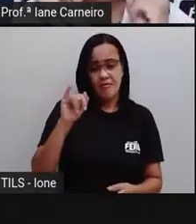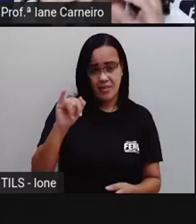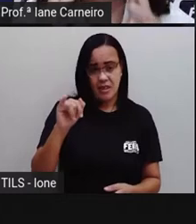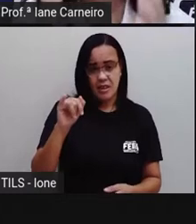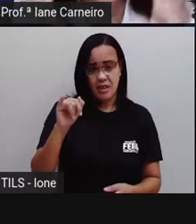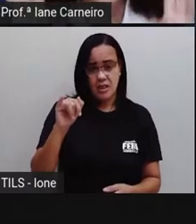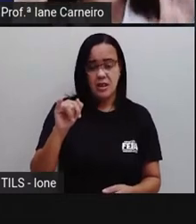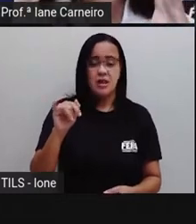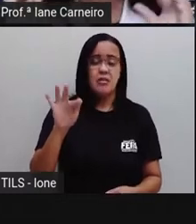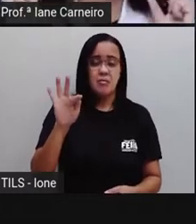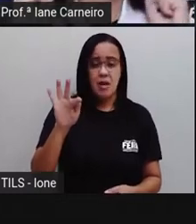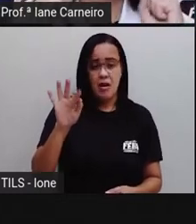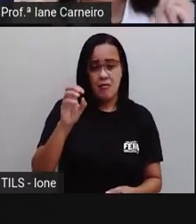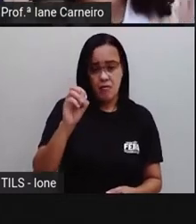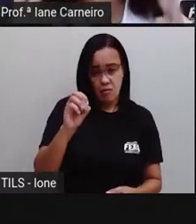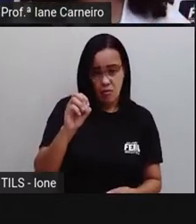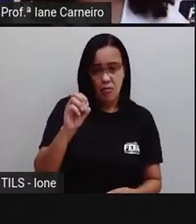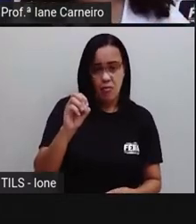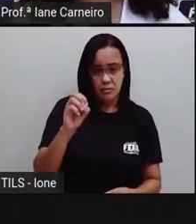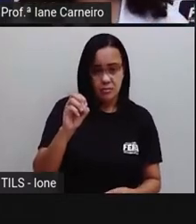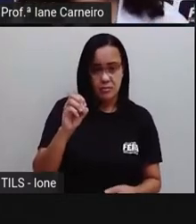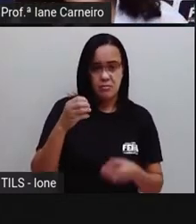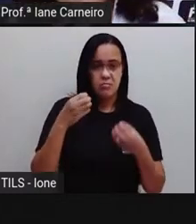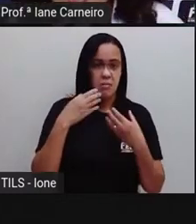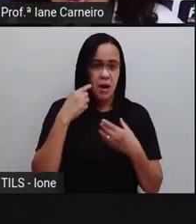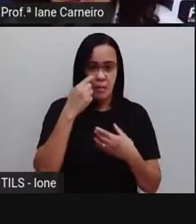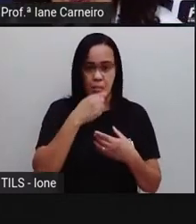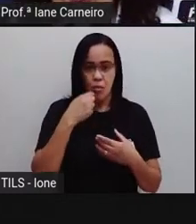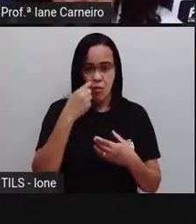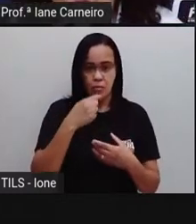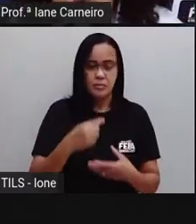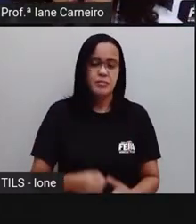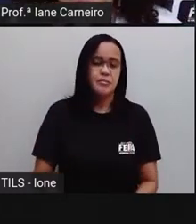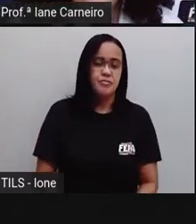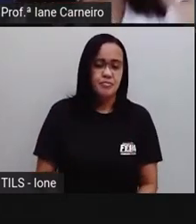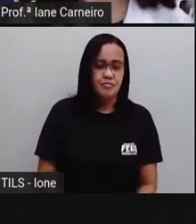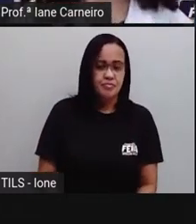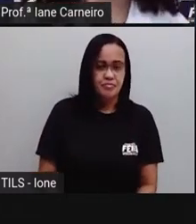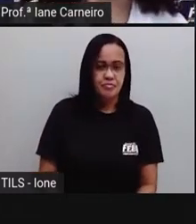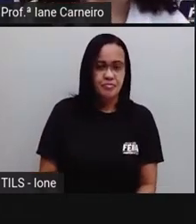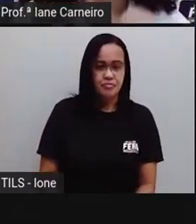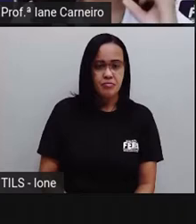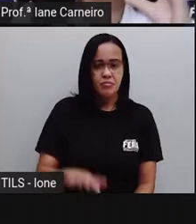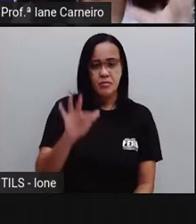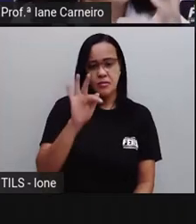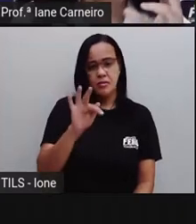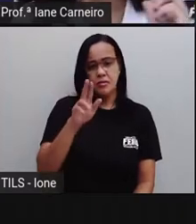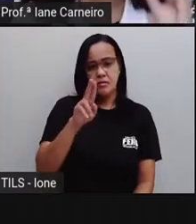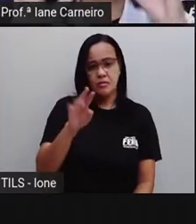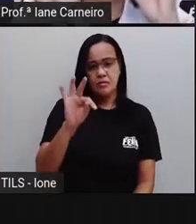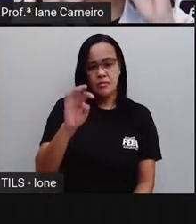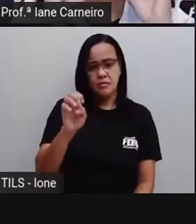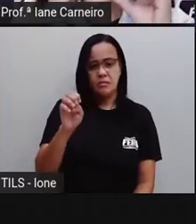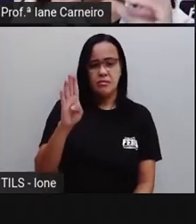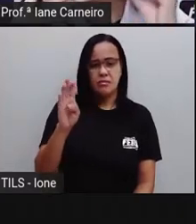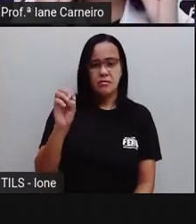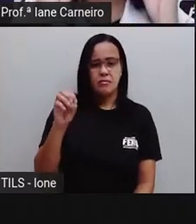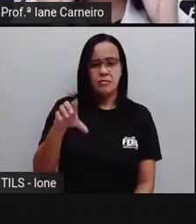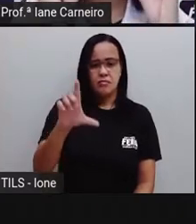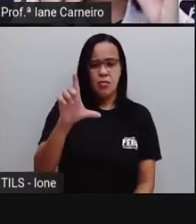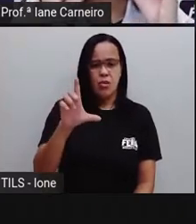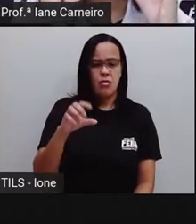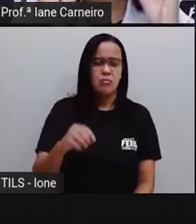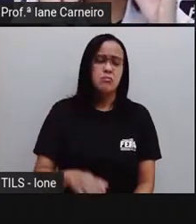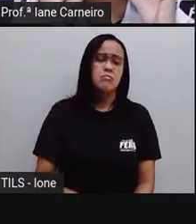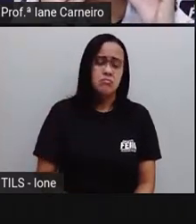fecha mais a boca né o só a gente abre e futebol ao fumo né Tem uma